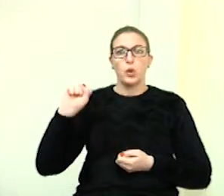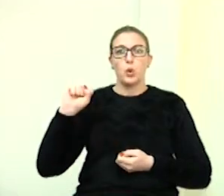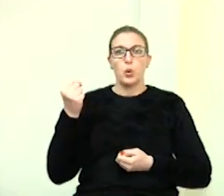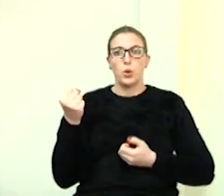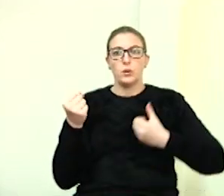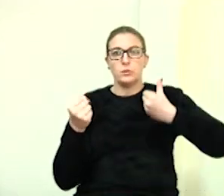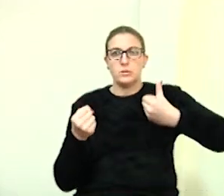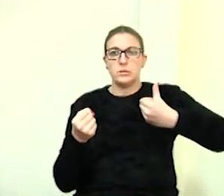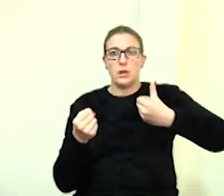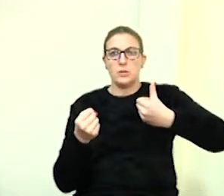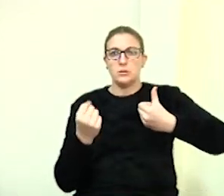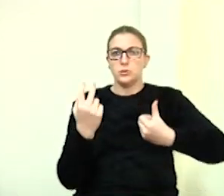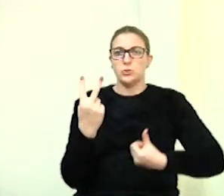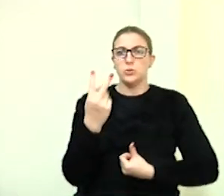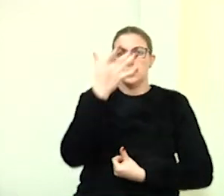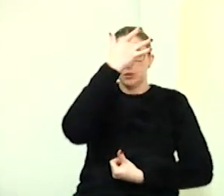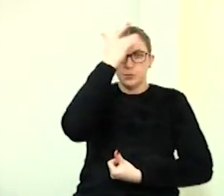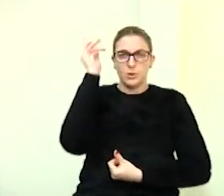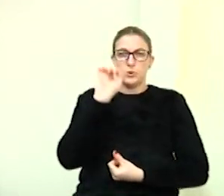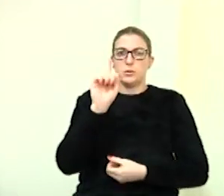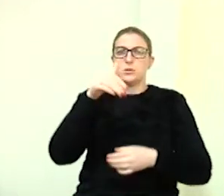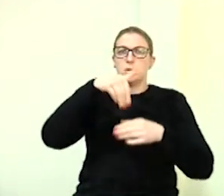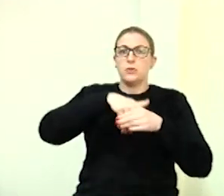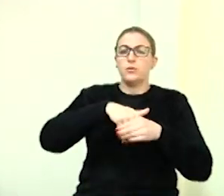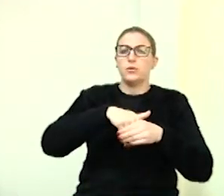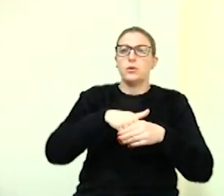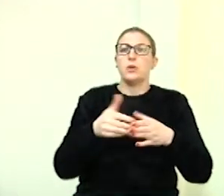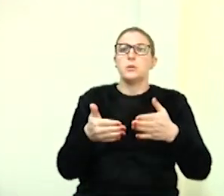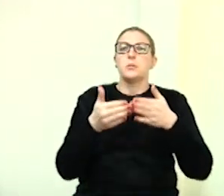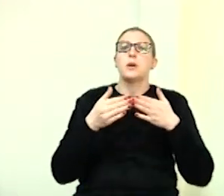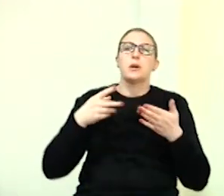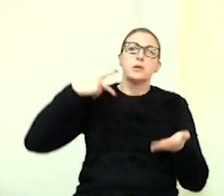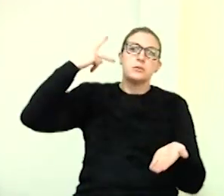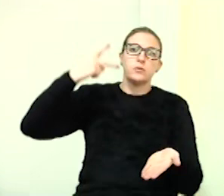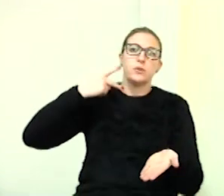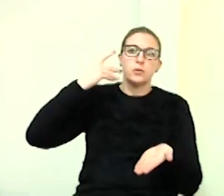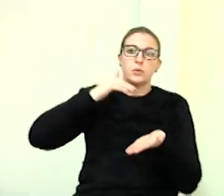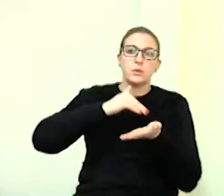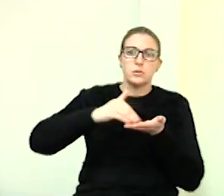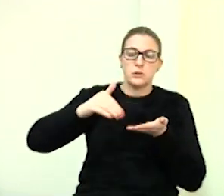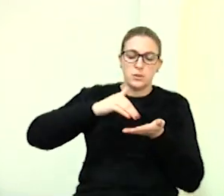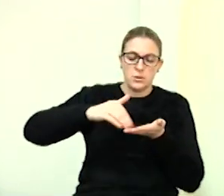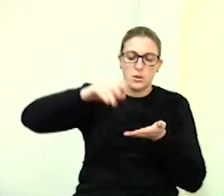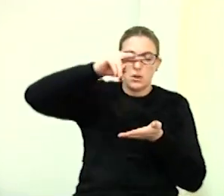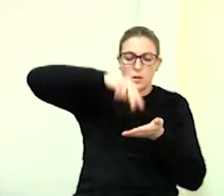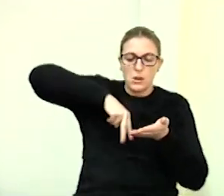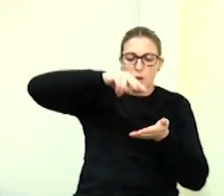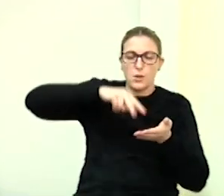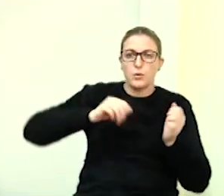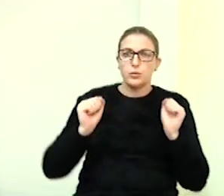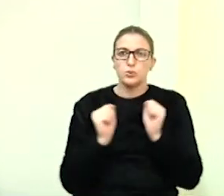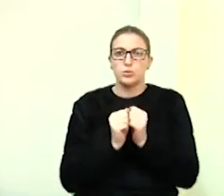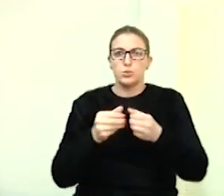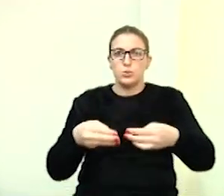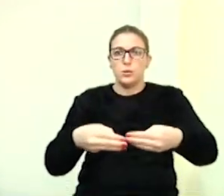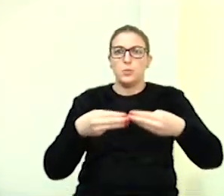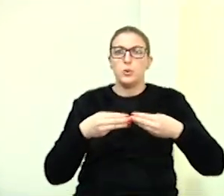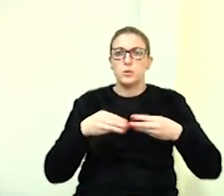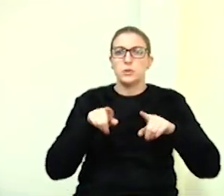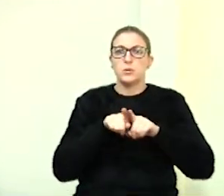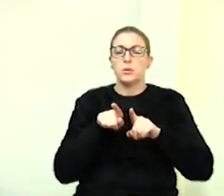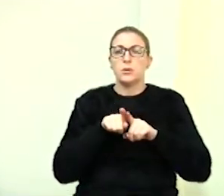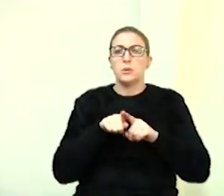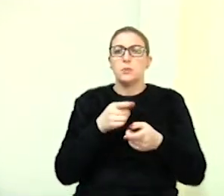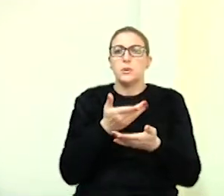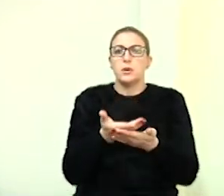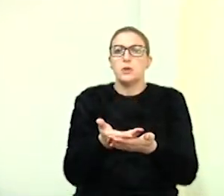Solicito ao vereador secretário que proceda a leitura em bloco da moção e do requerimento. Moção número nove, autor